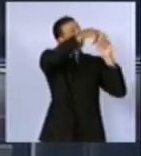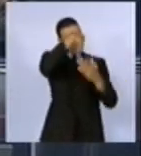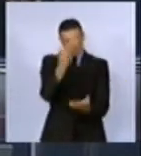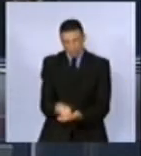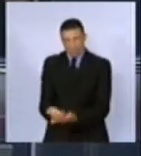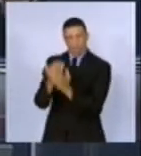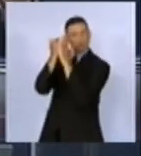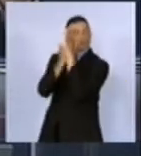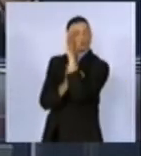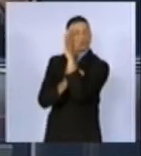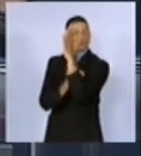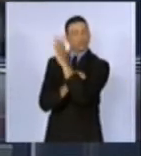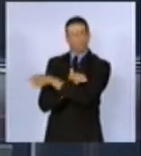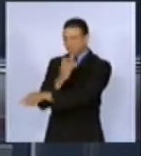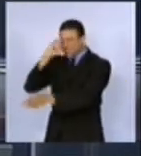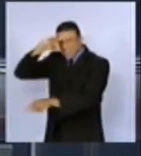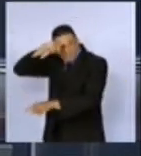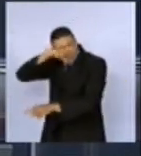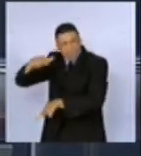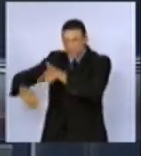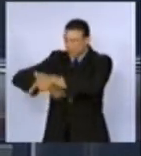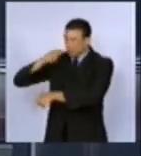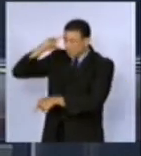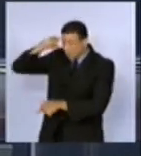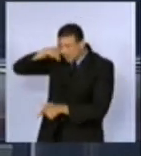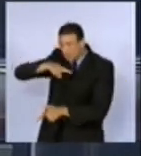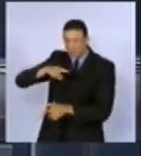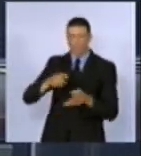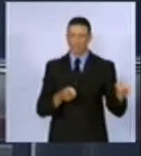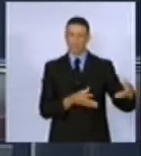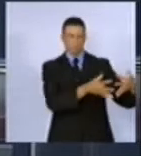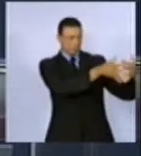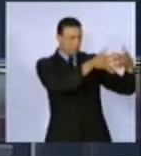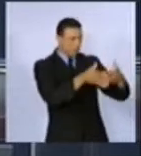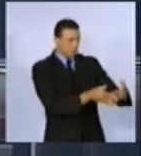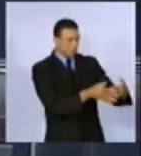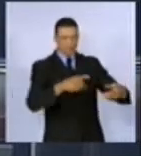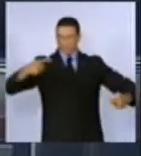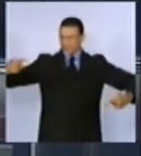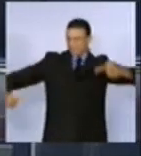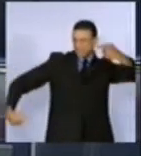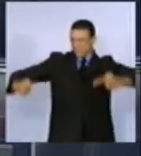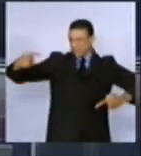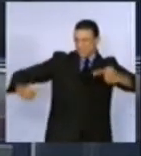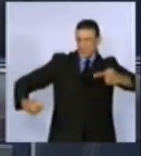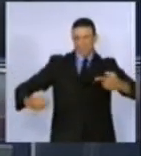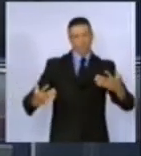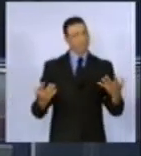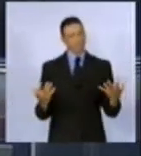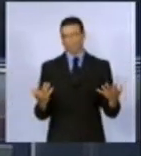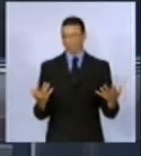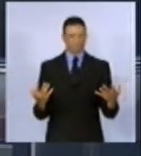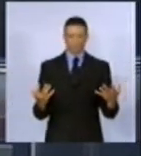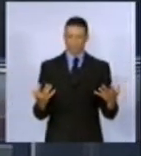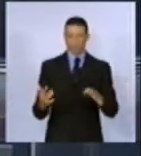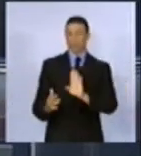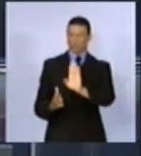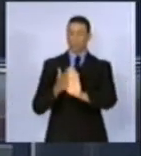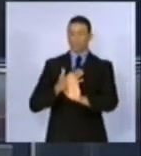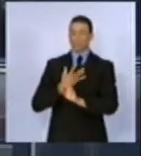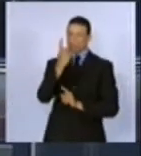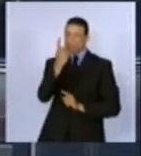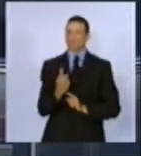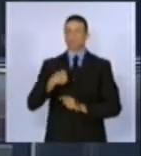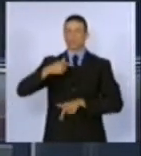salário que a gente tinha numa cama melhor mas não Vamos disputar com máquina corte de cana como alguém disse aqui hoje eu sou um trabalhador